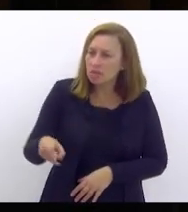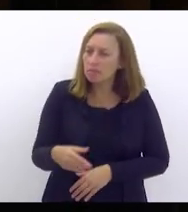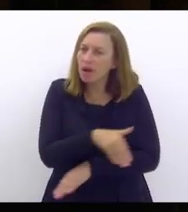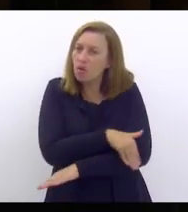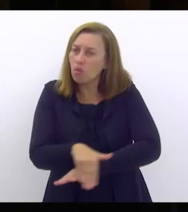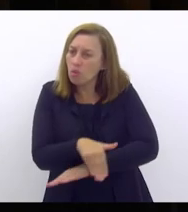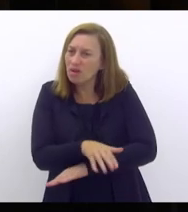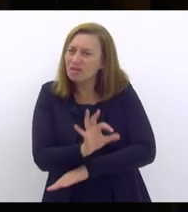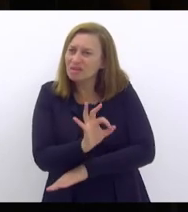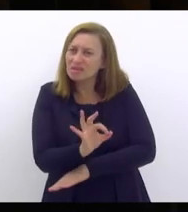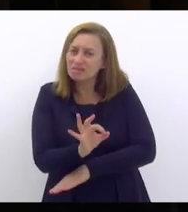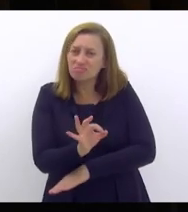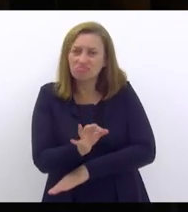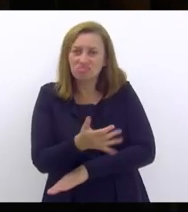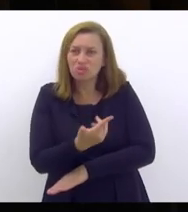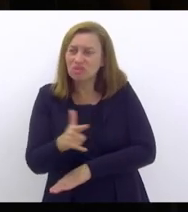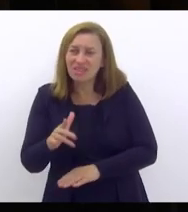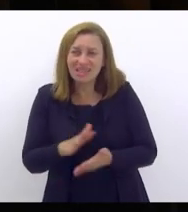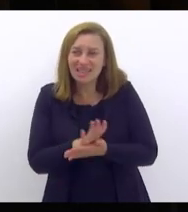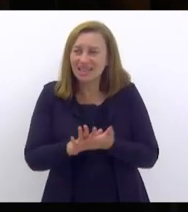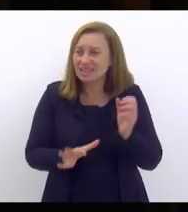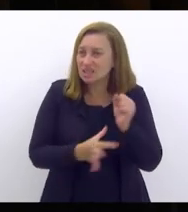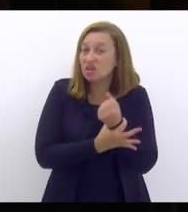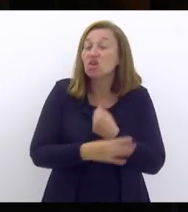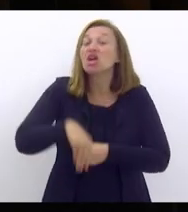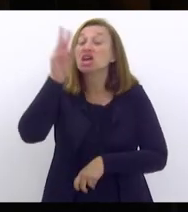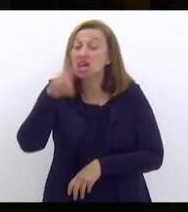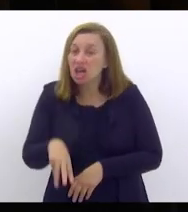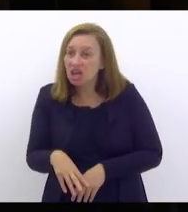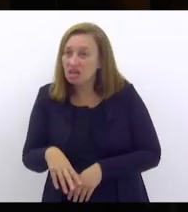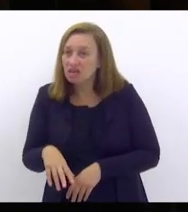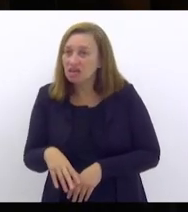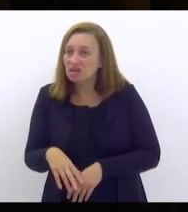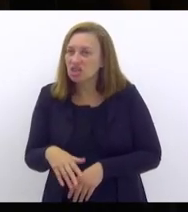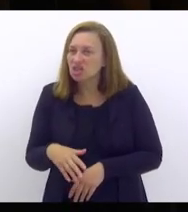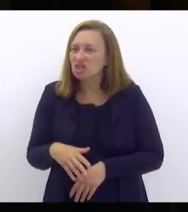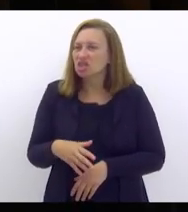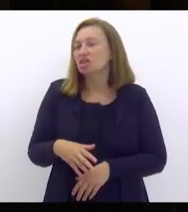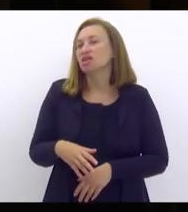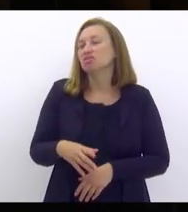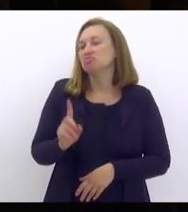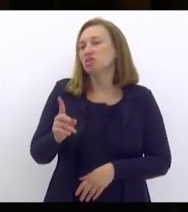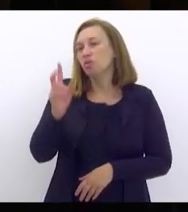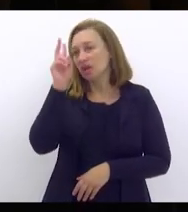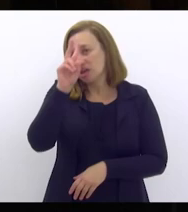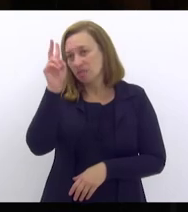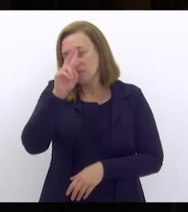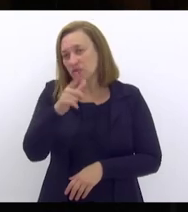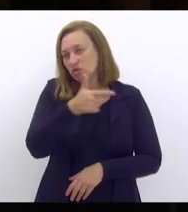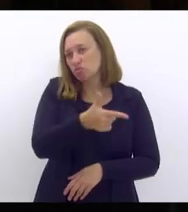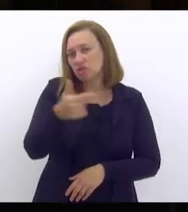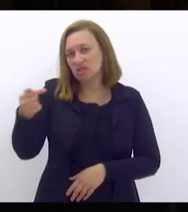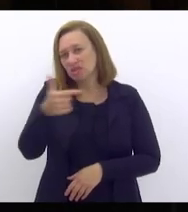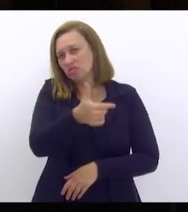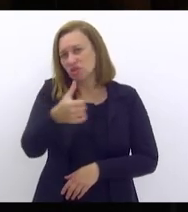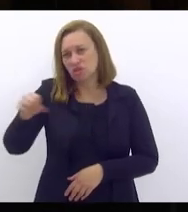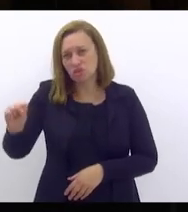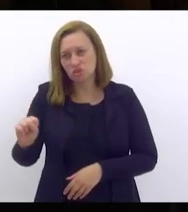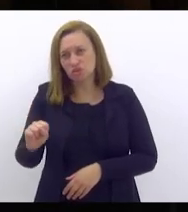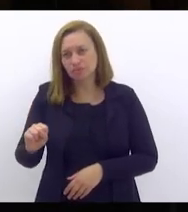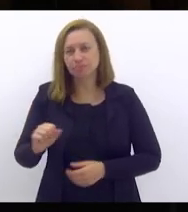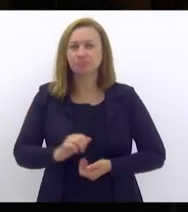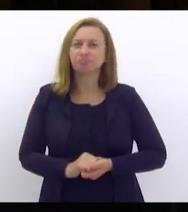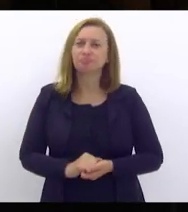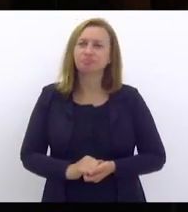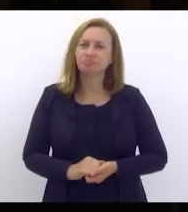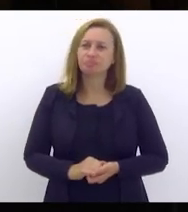era exatamente nenhuma. Quem não se lembra de ver em 2016, 2017, 2018, as